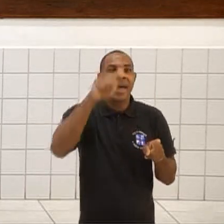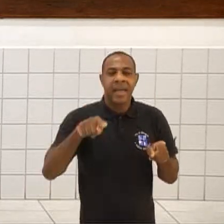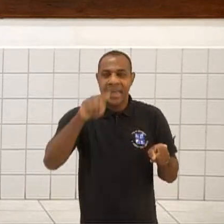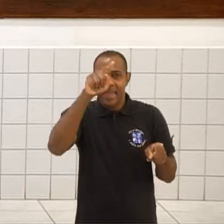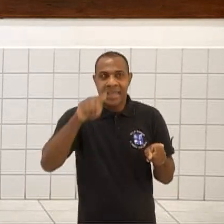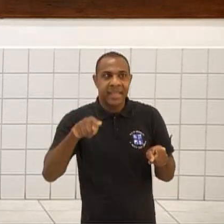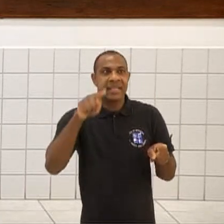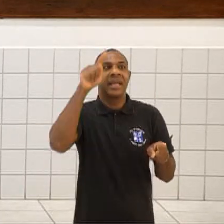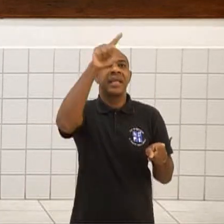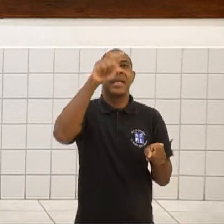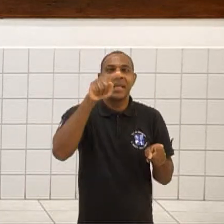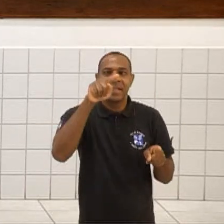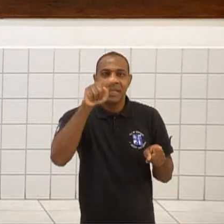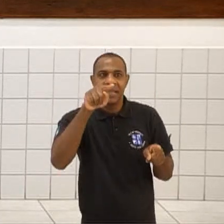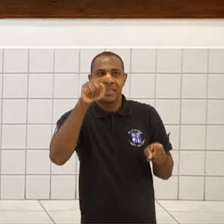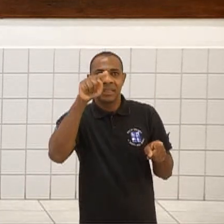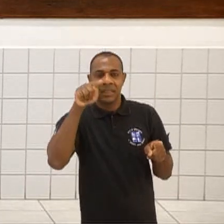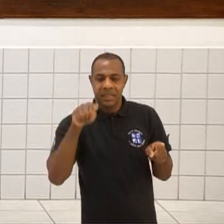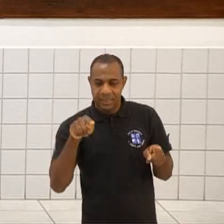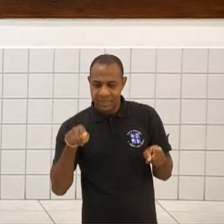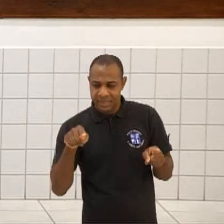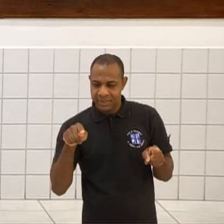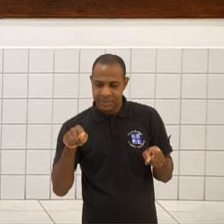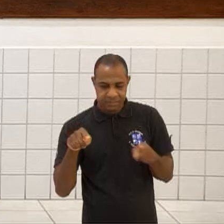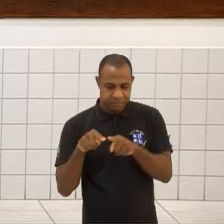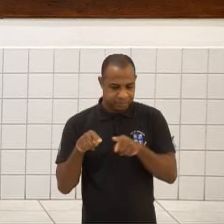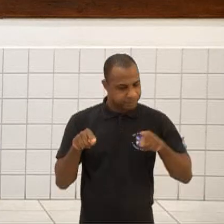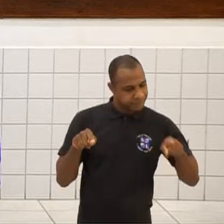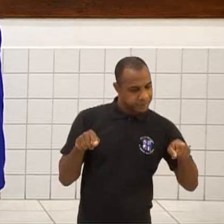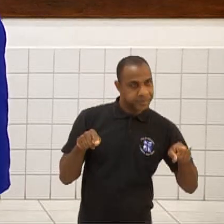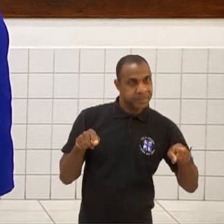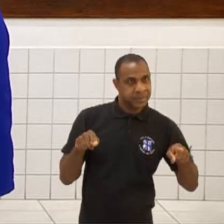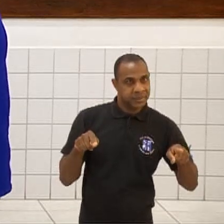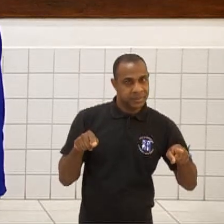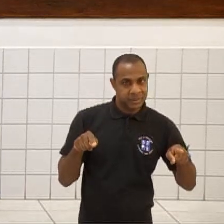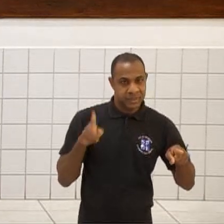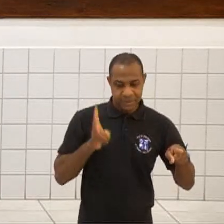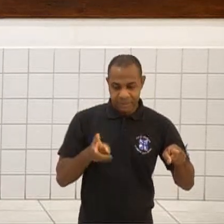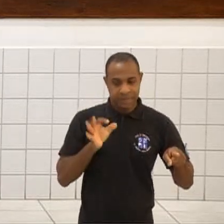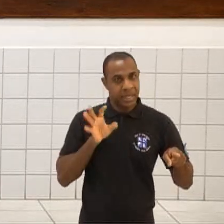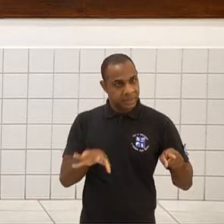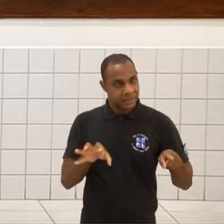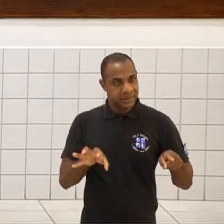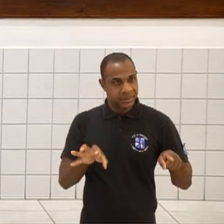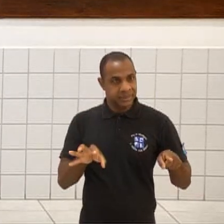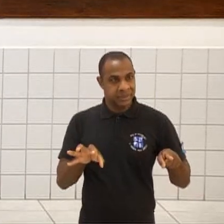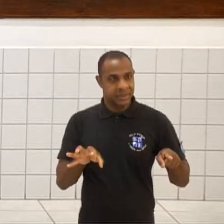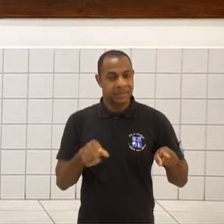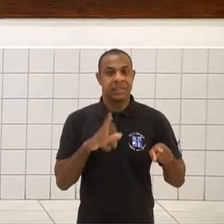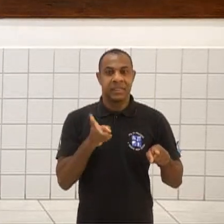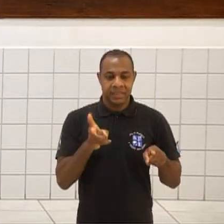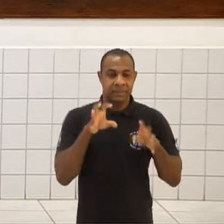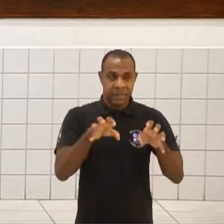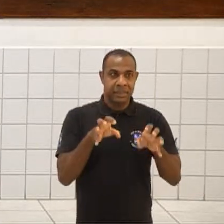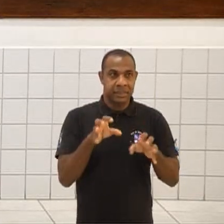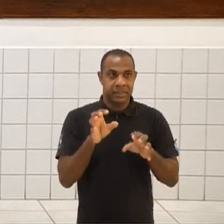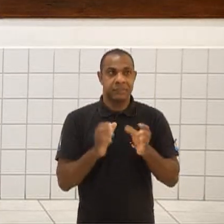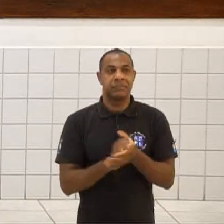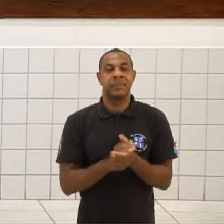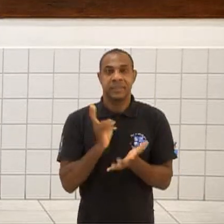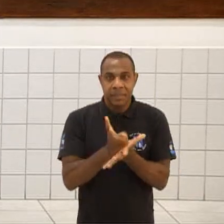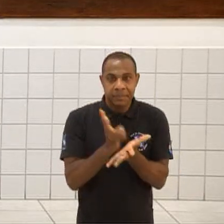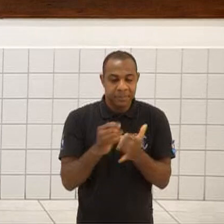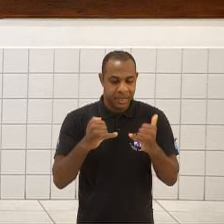para esse grande, bem como esse pequeno está para esse grande. Funciona sempre. Tá? Pegando aqui o gancho sempre na mesma